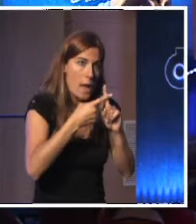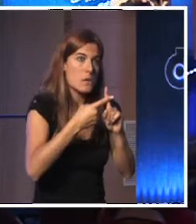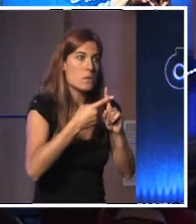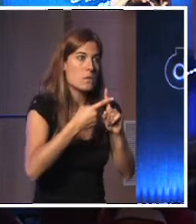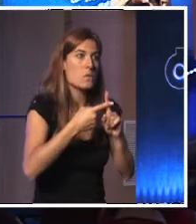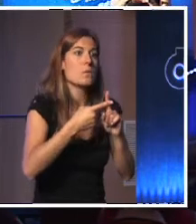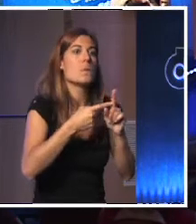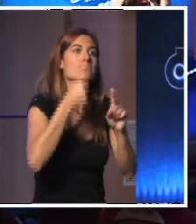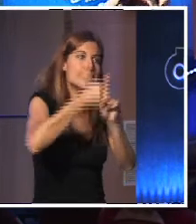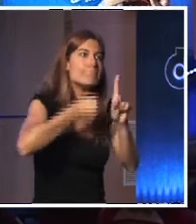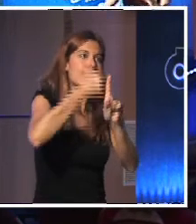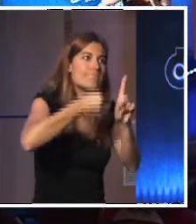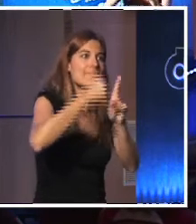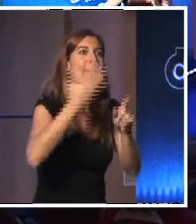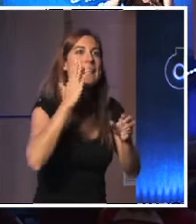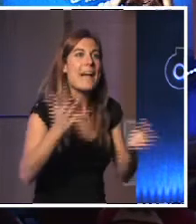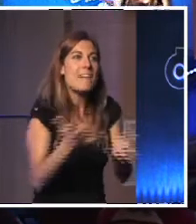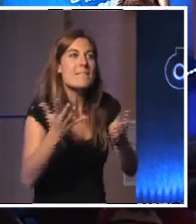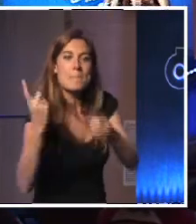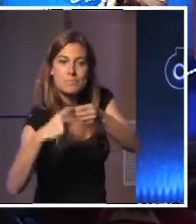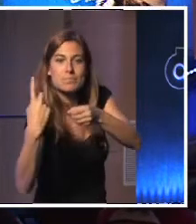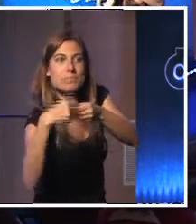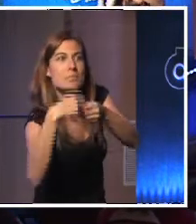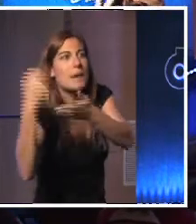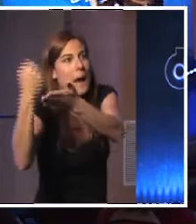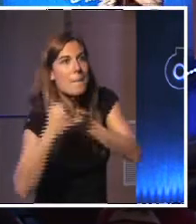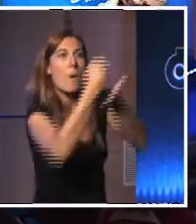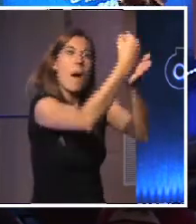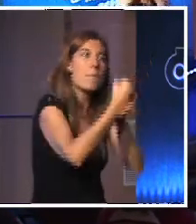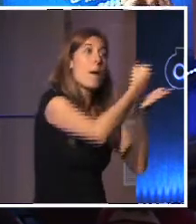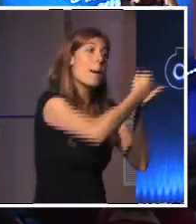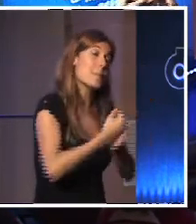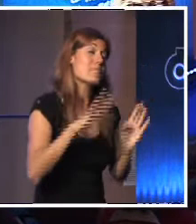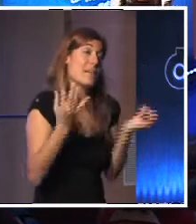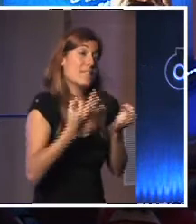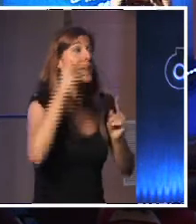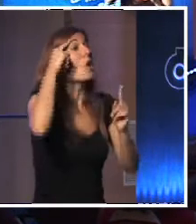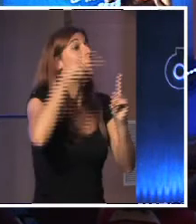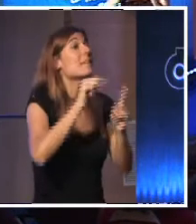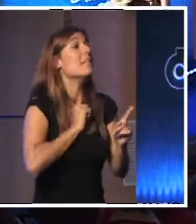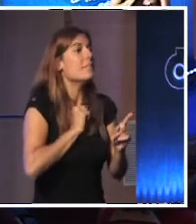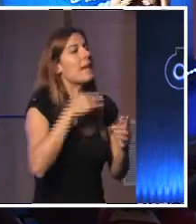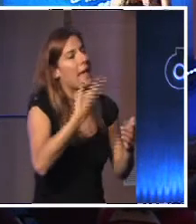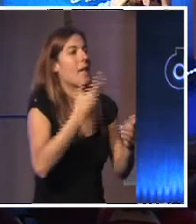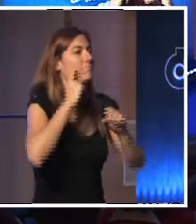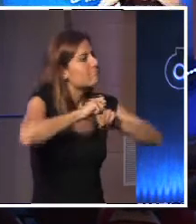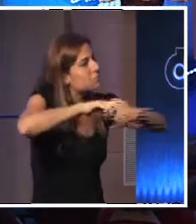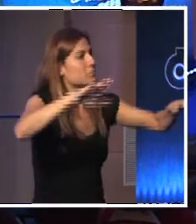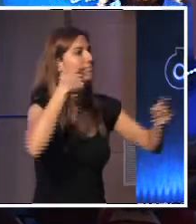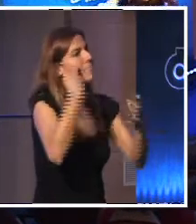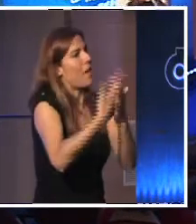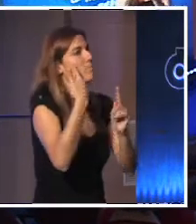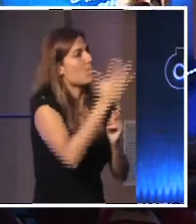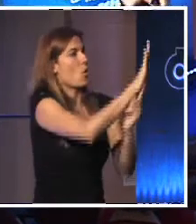namorar alguns parceiros, mas de facto era este o nosso grande objetivo, era dar a conhecer este trabalho